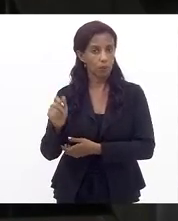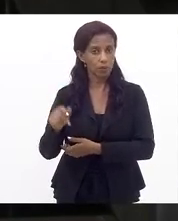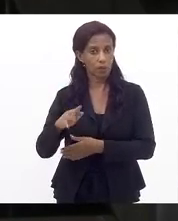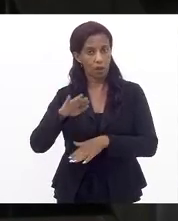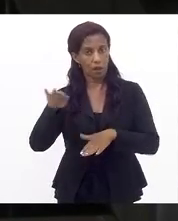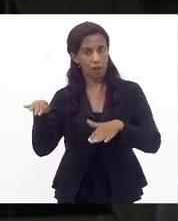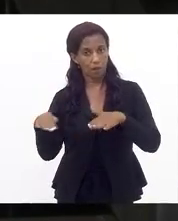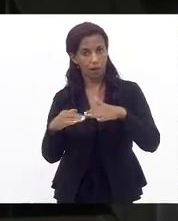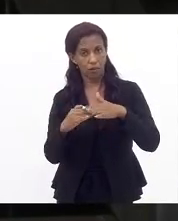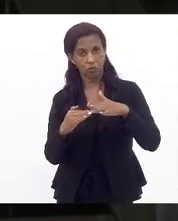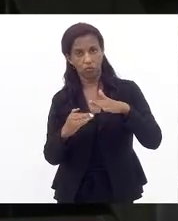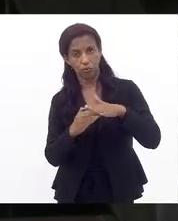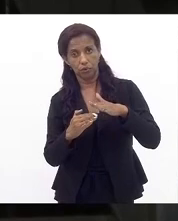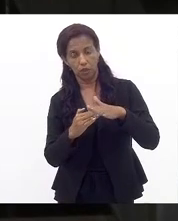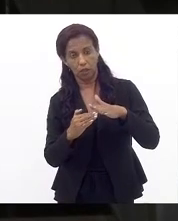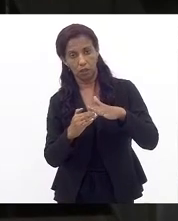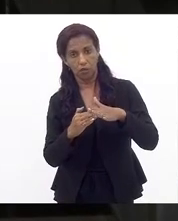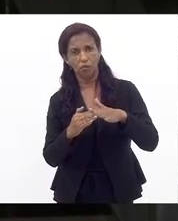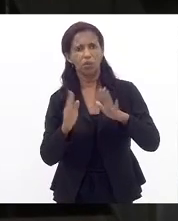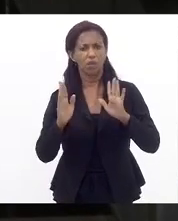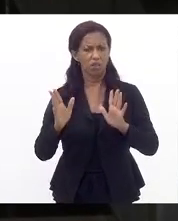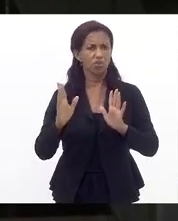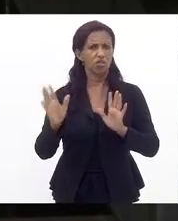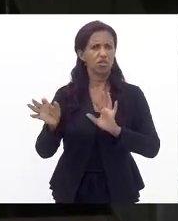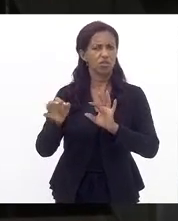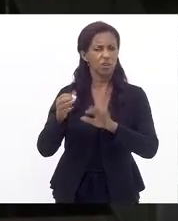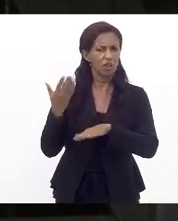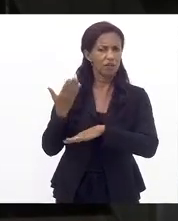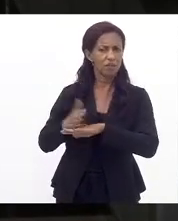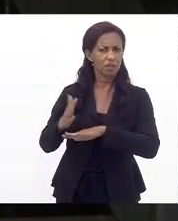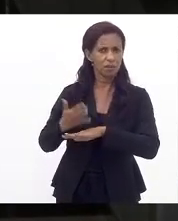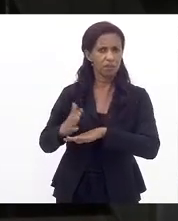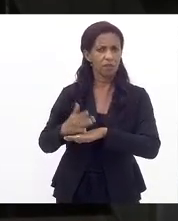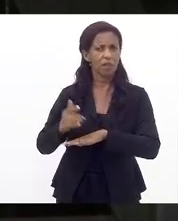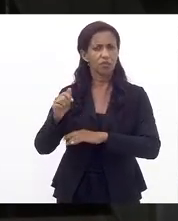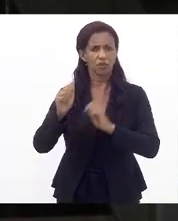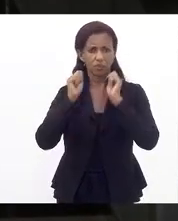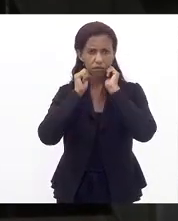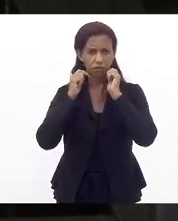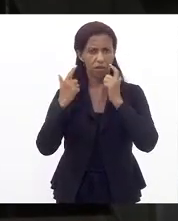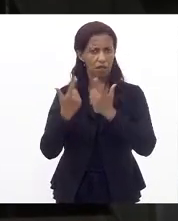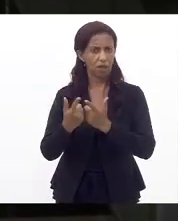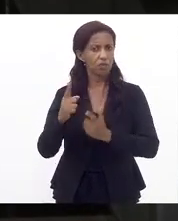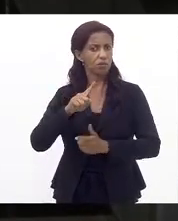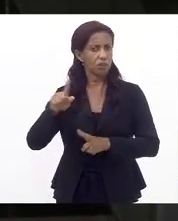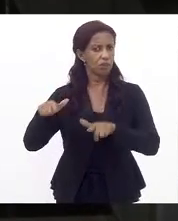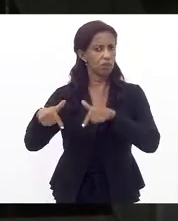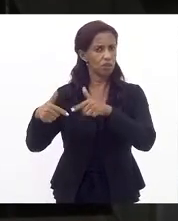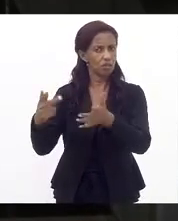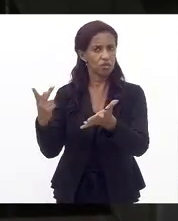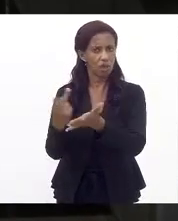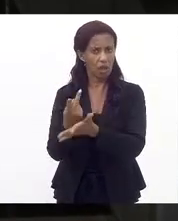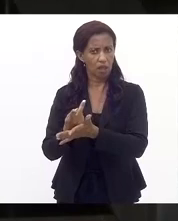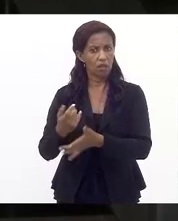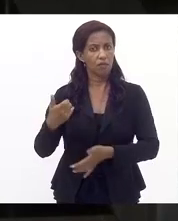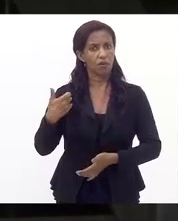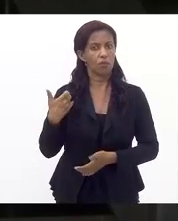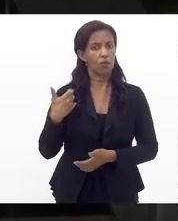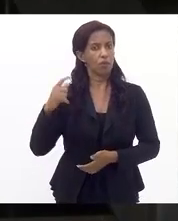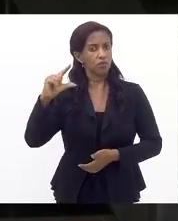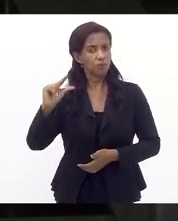e nós conseguimos produzir um consenso aqui na alerj para não praticar essa crueldade e aí ficamos com idade mínima